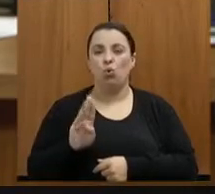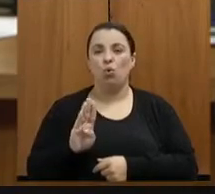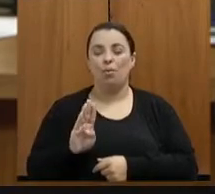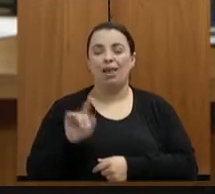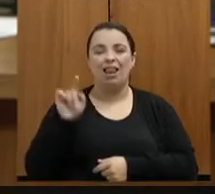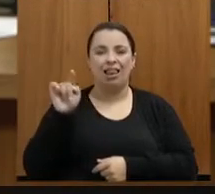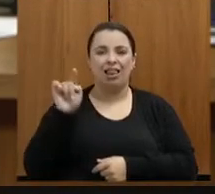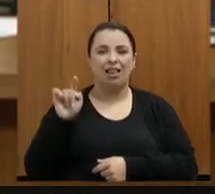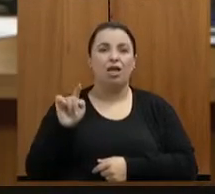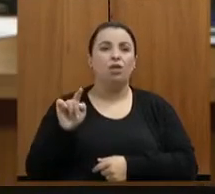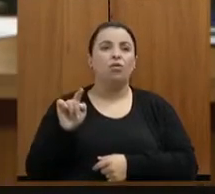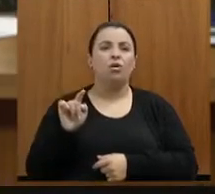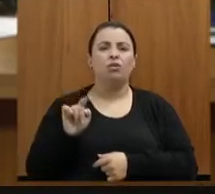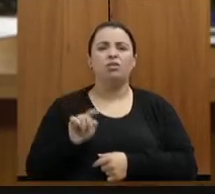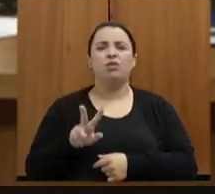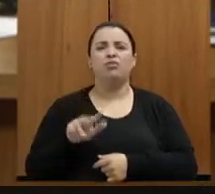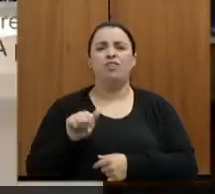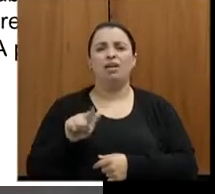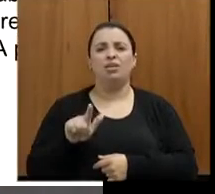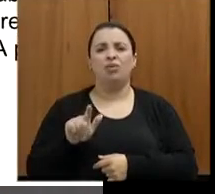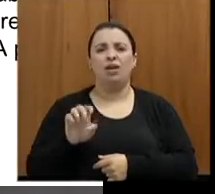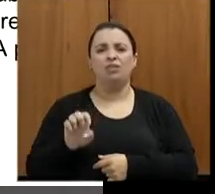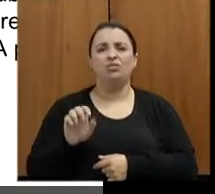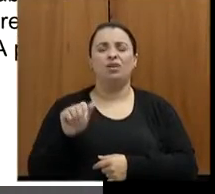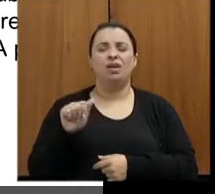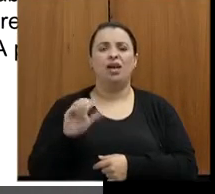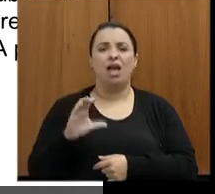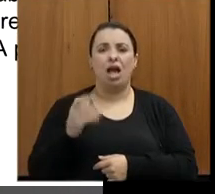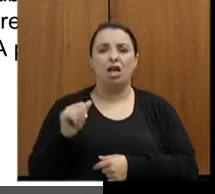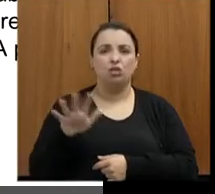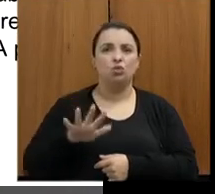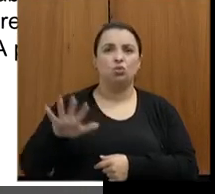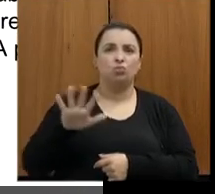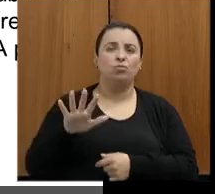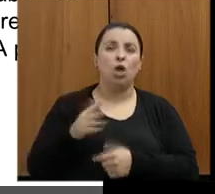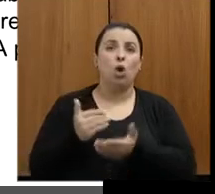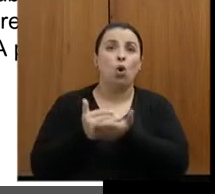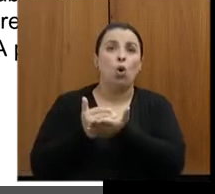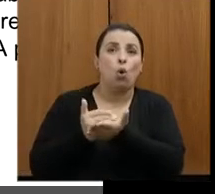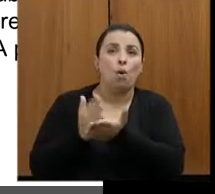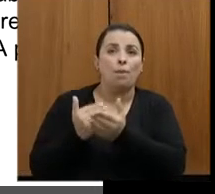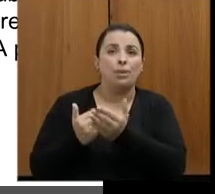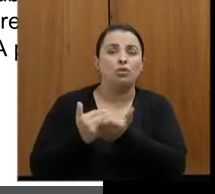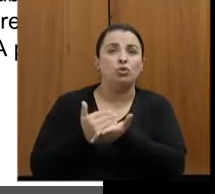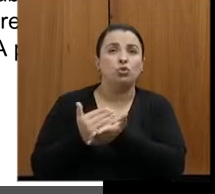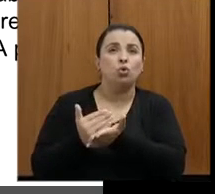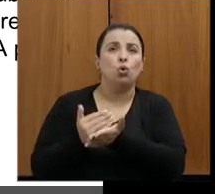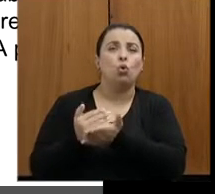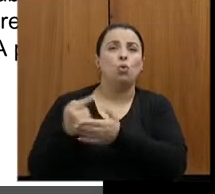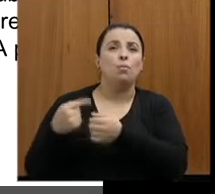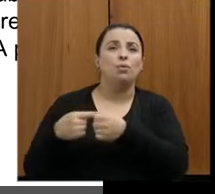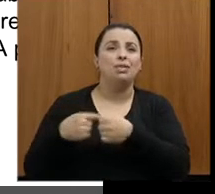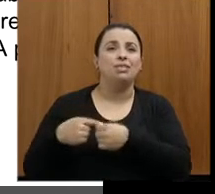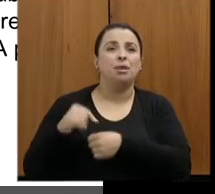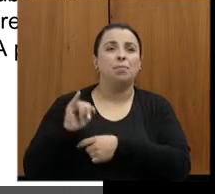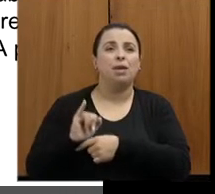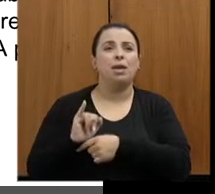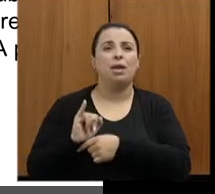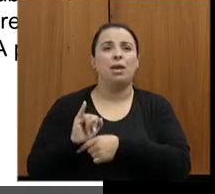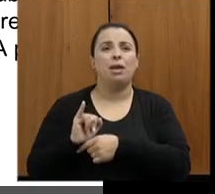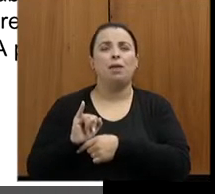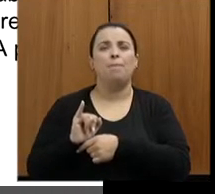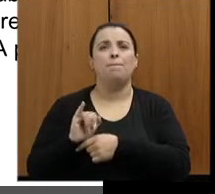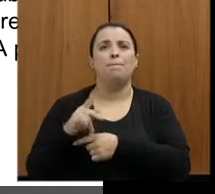verdade, a primeira experiência que a gente teve está aí projetada no município de Paba, ele é fruto de uma cooperação técnica de